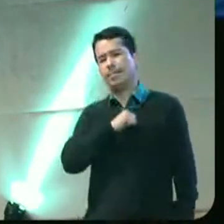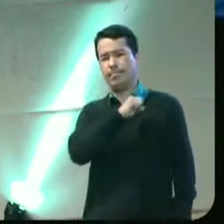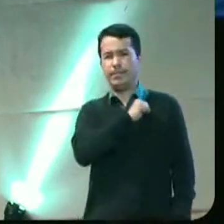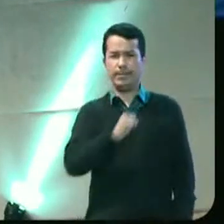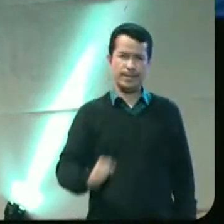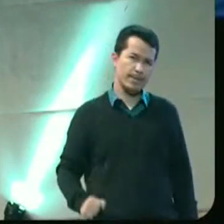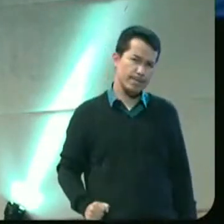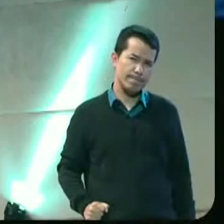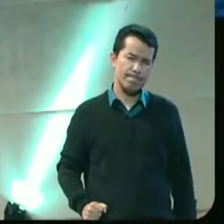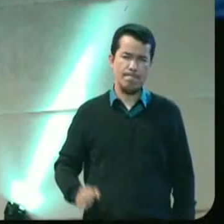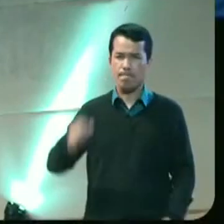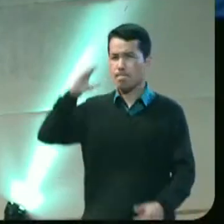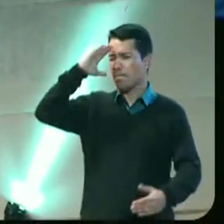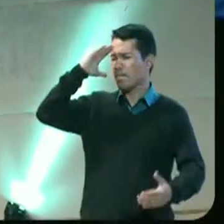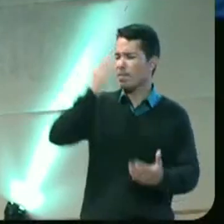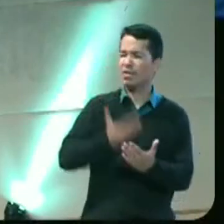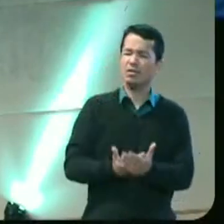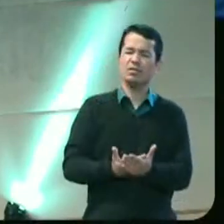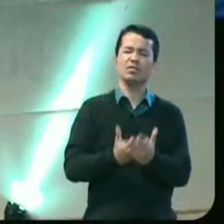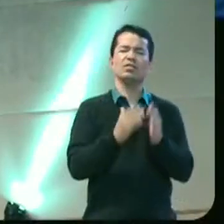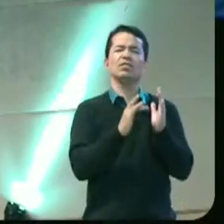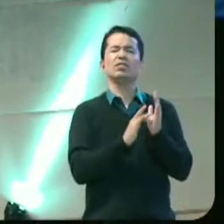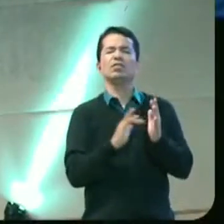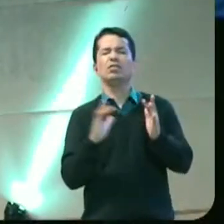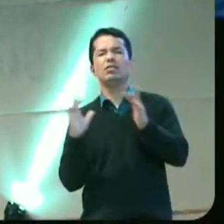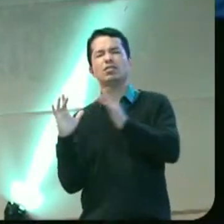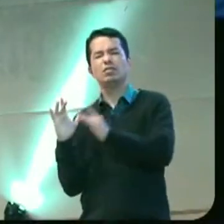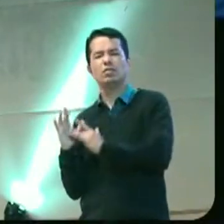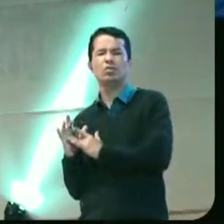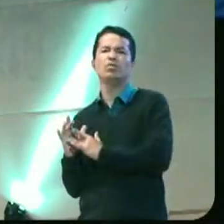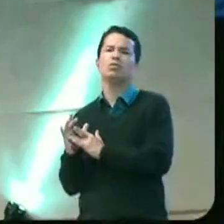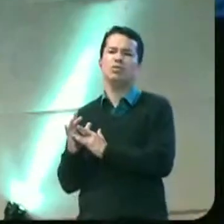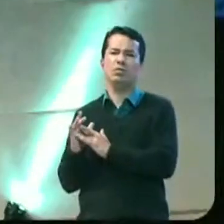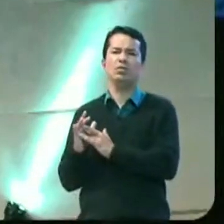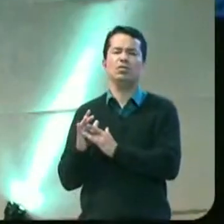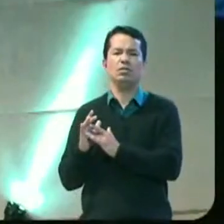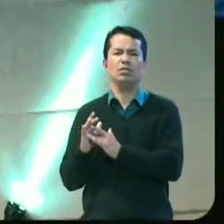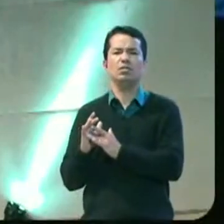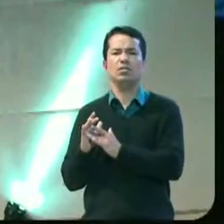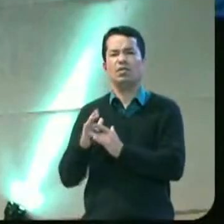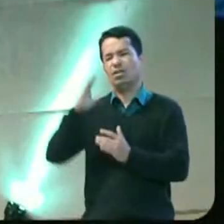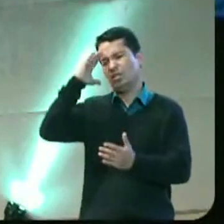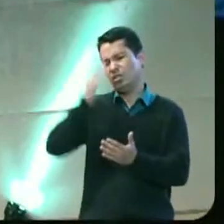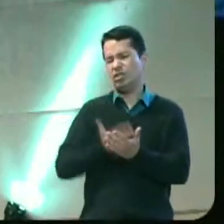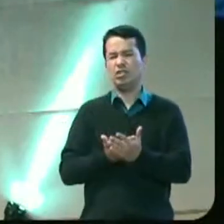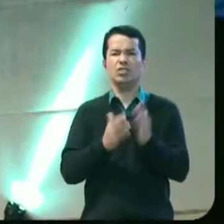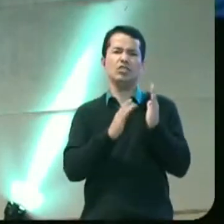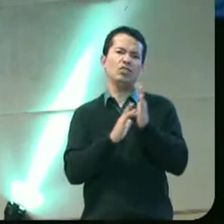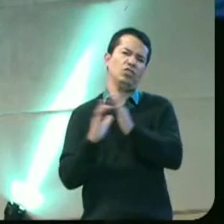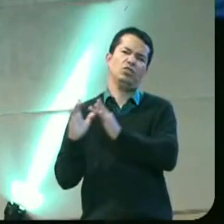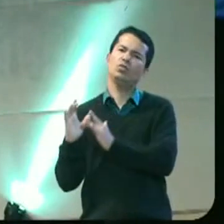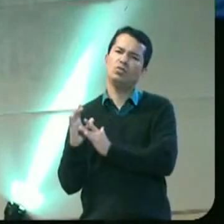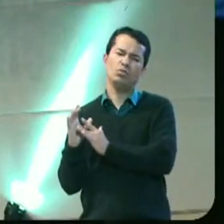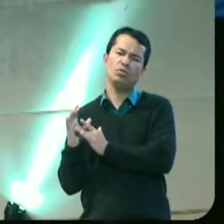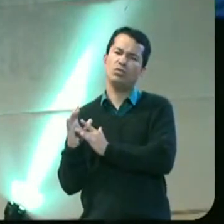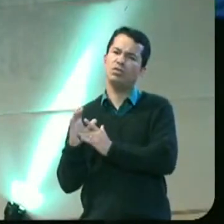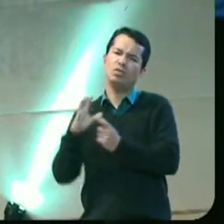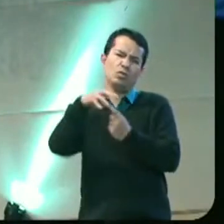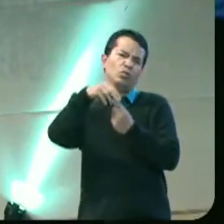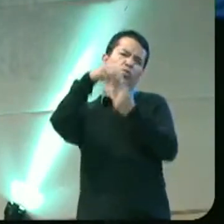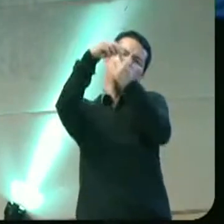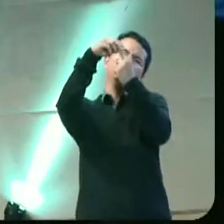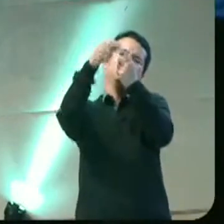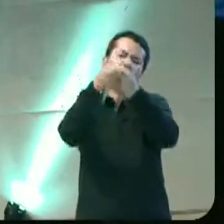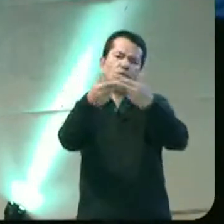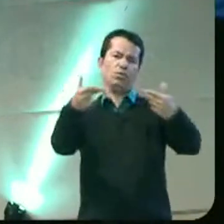a fé em Jesus, crer que Ele é real e está no comando, é tudo que nós temos. É o